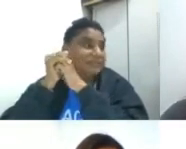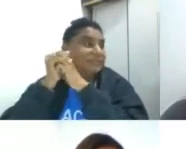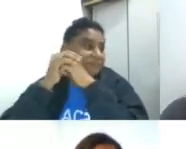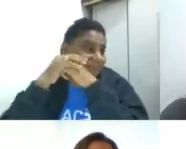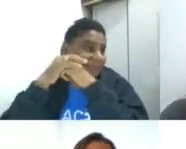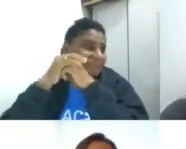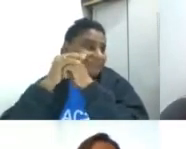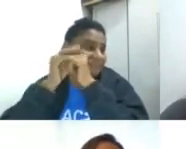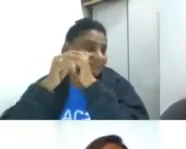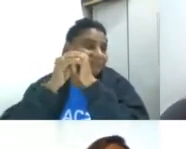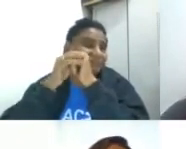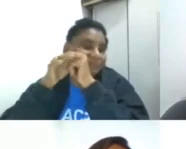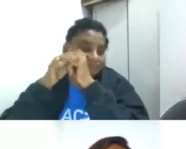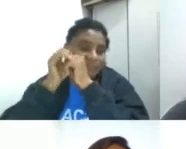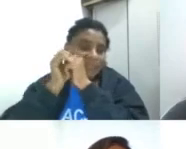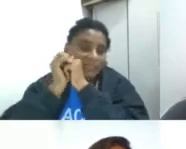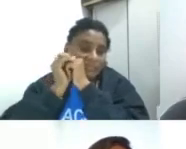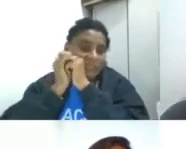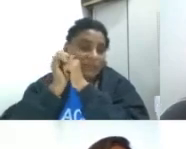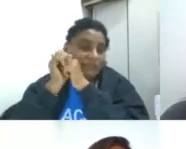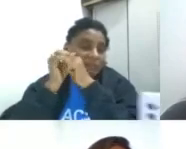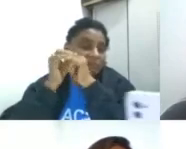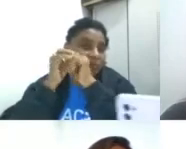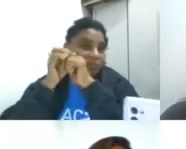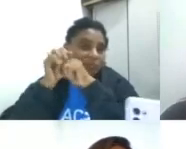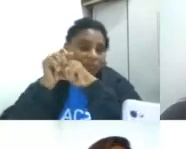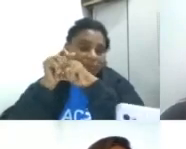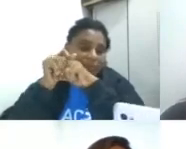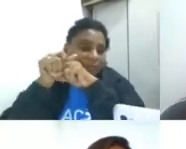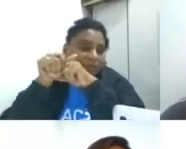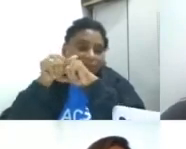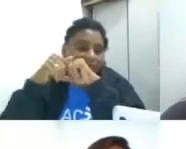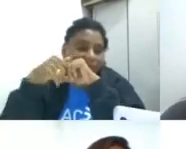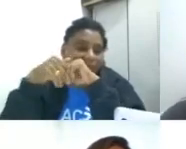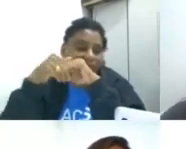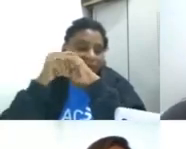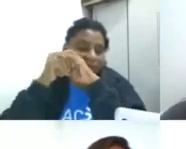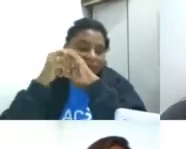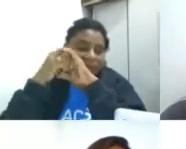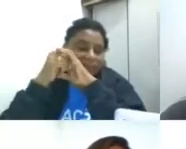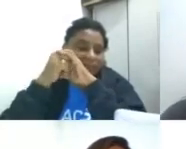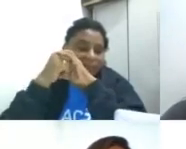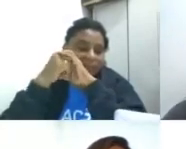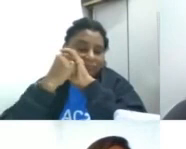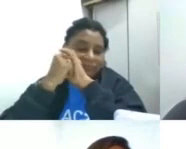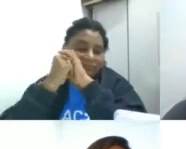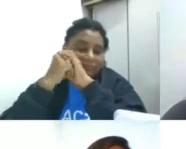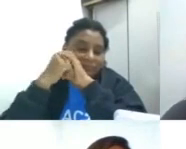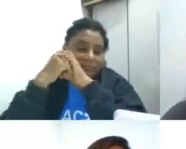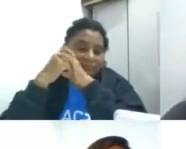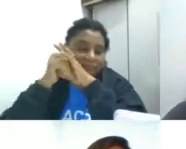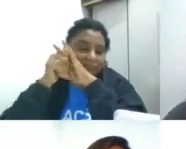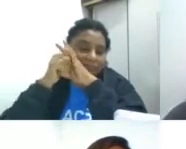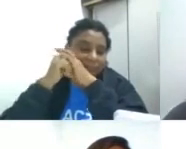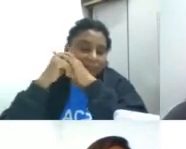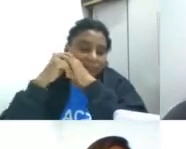acolhido na unidade de saúde pode mudar todo o desfecho em relação à adesão desse paciente ao tratamento da tuberculose geralmente a gente sabe que